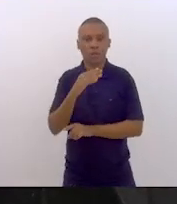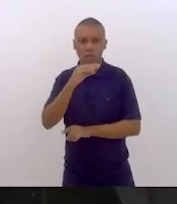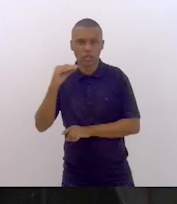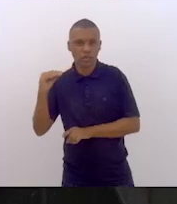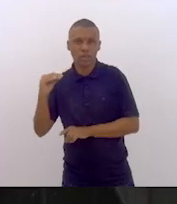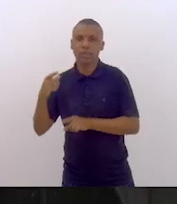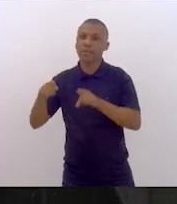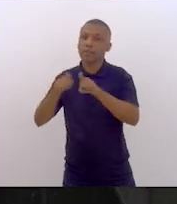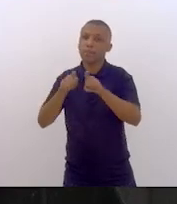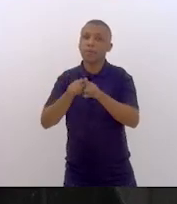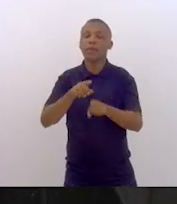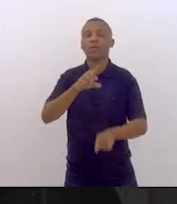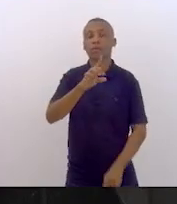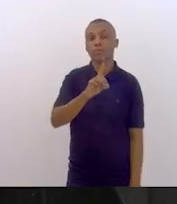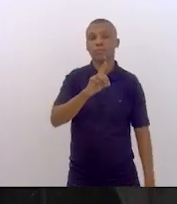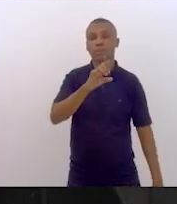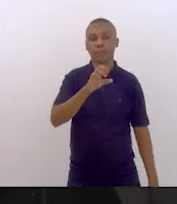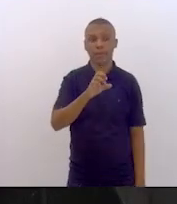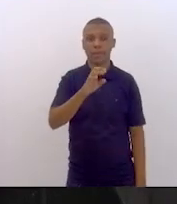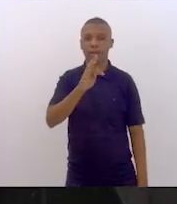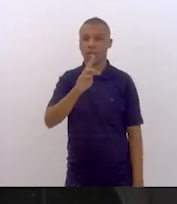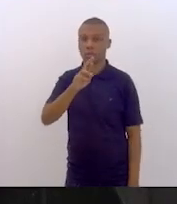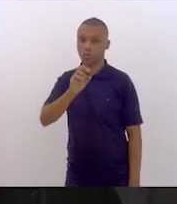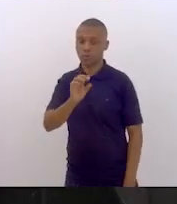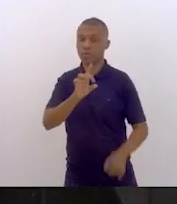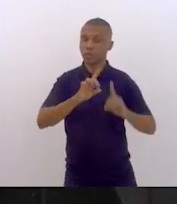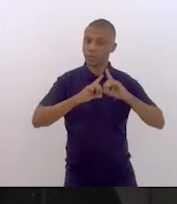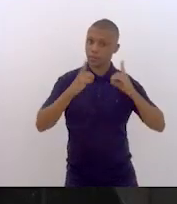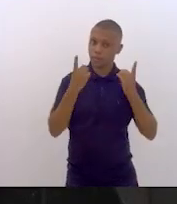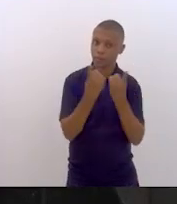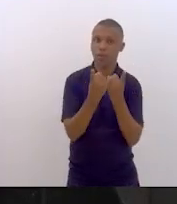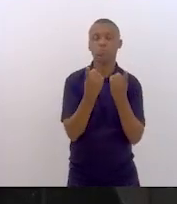de Rodagem 21 contratos